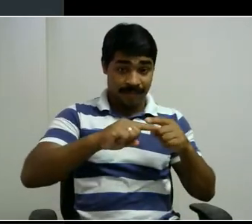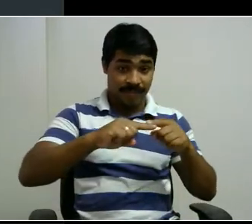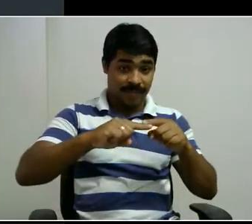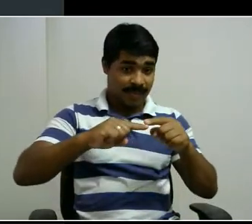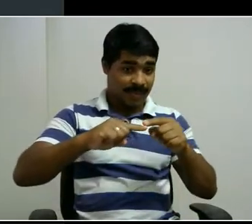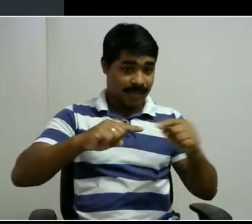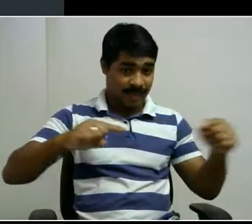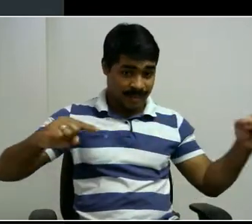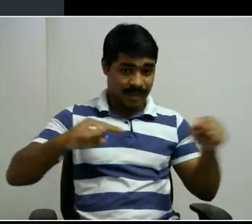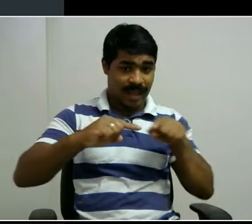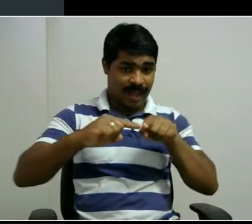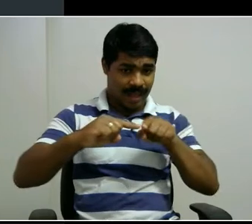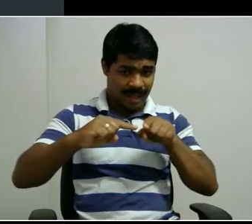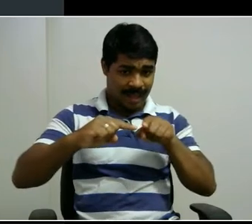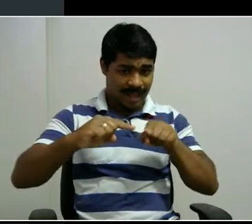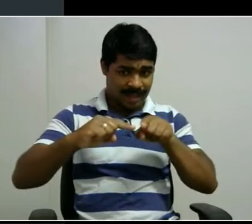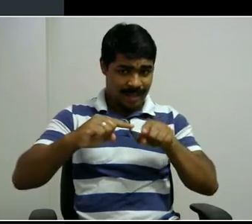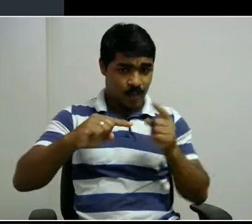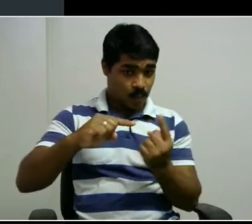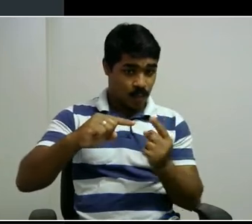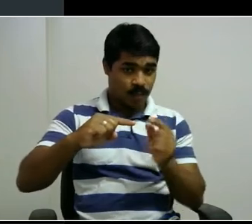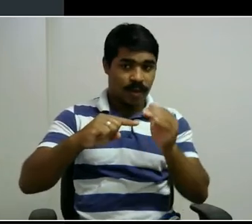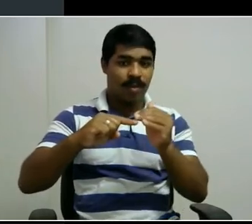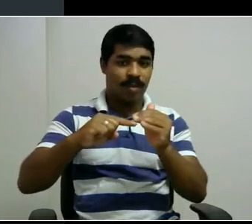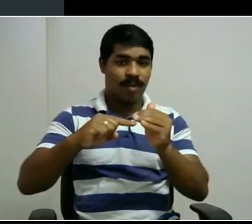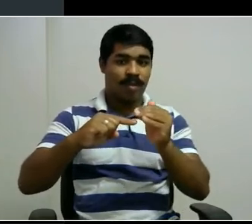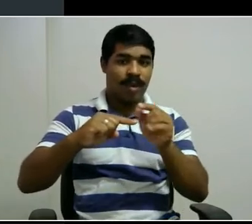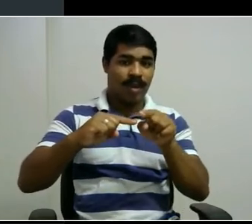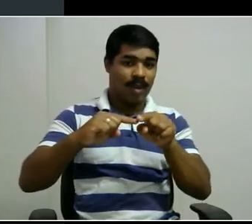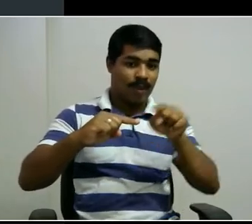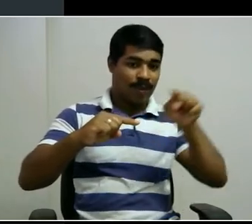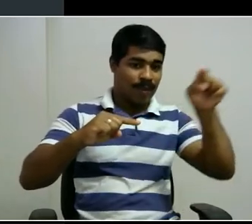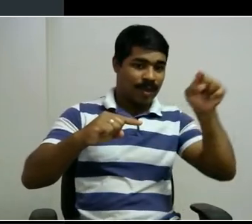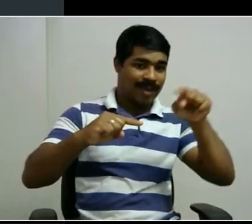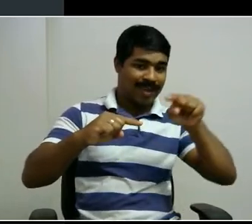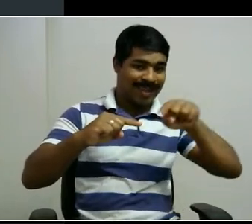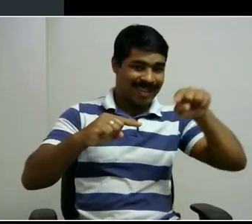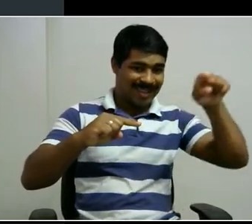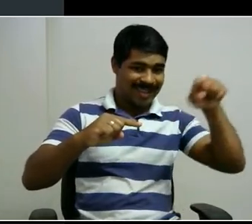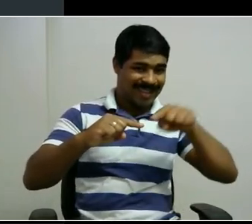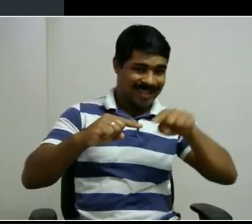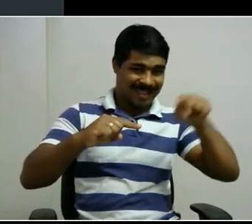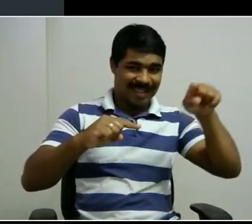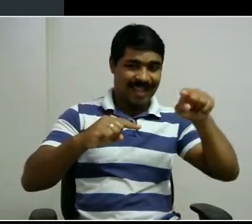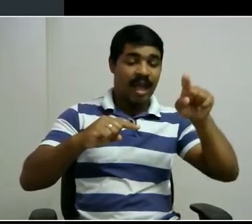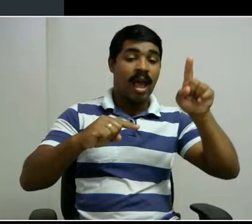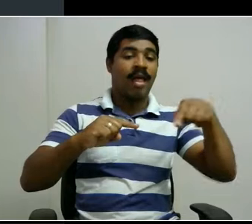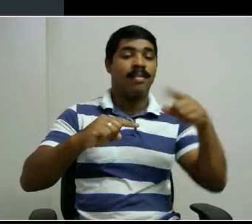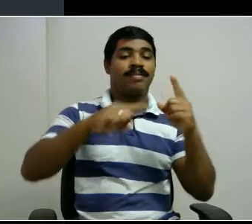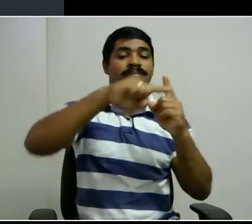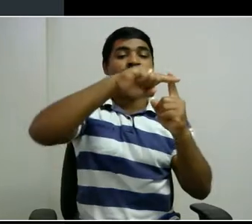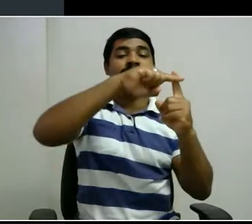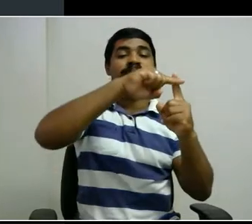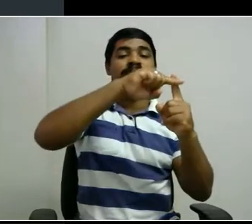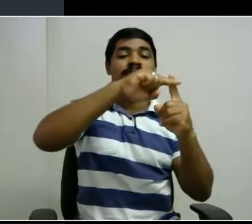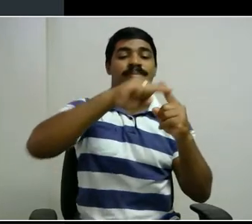já está toda para cima. Ó. Né? Então se ela está toda para cima, nesse pontinho para frente, a função toda ela